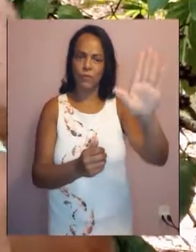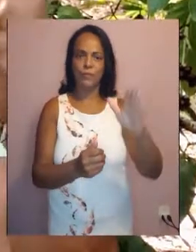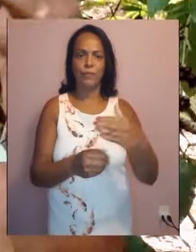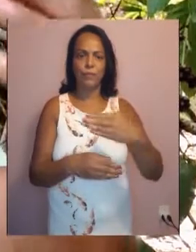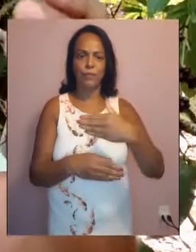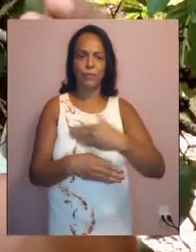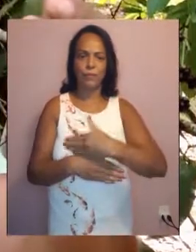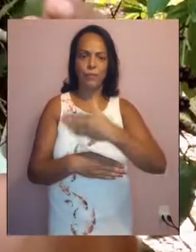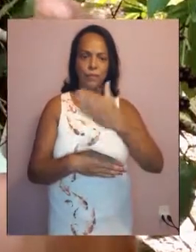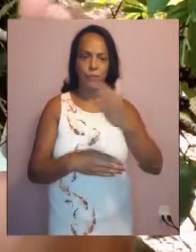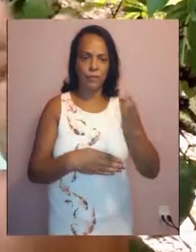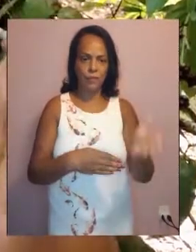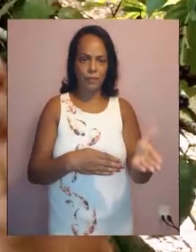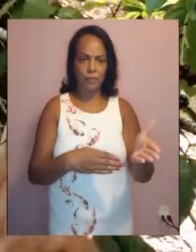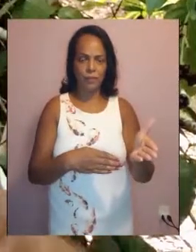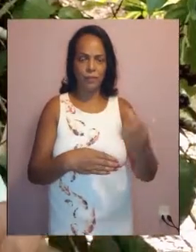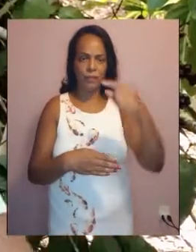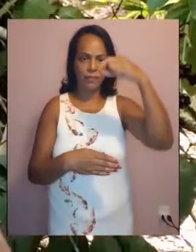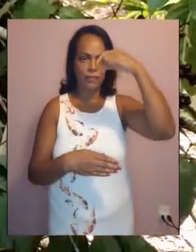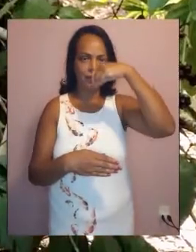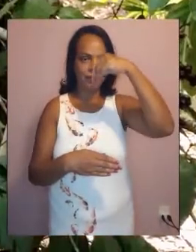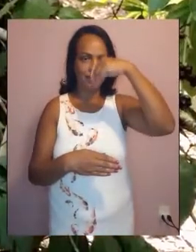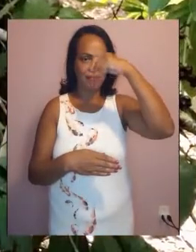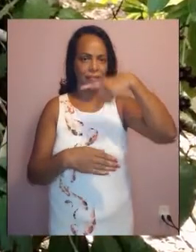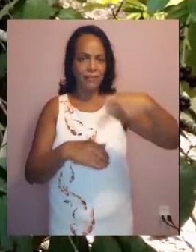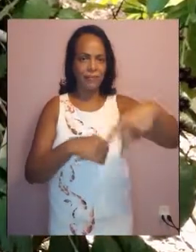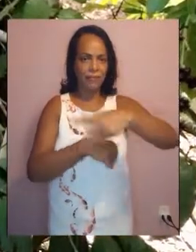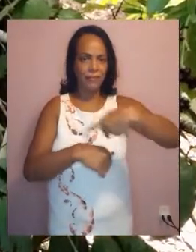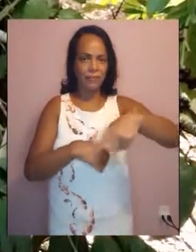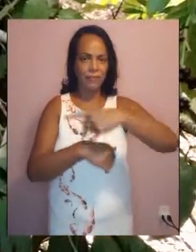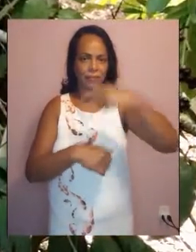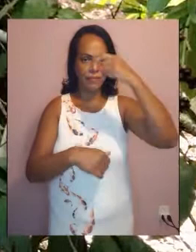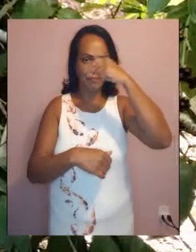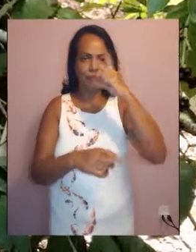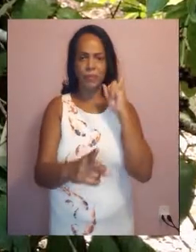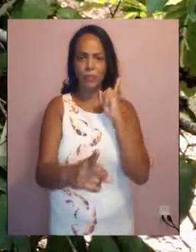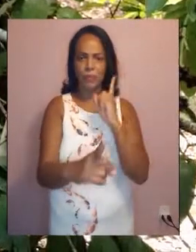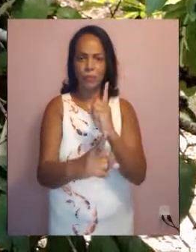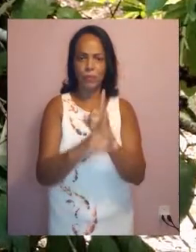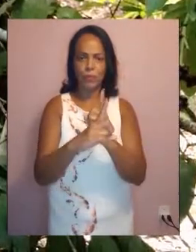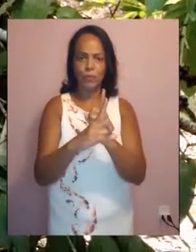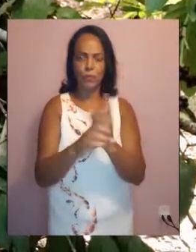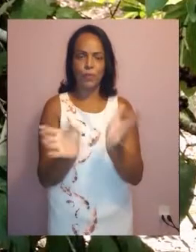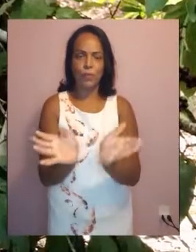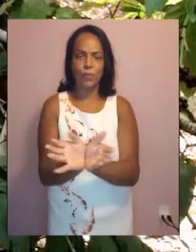para o lado peruano e lá encontraram essa caboclada.